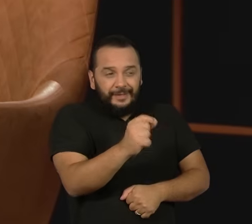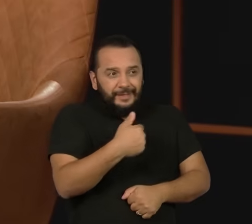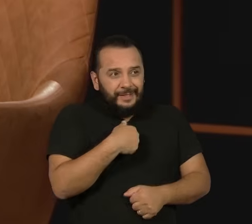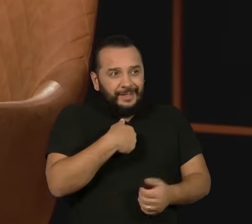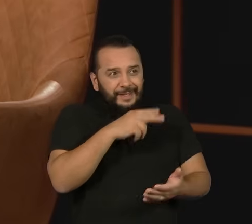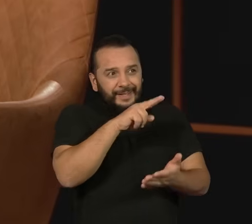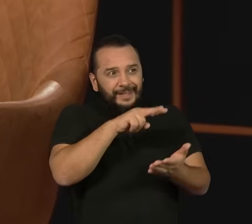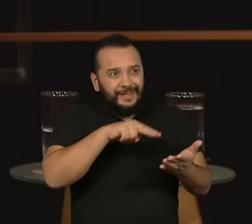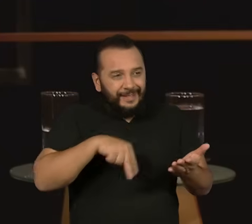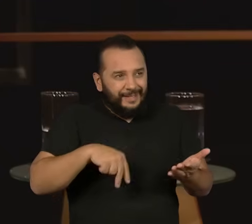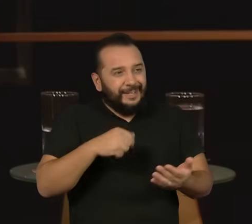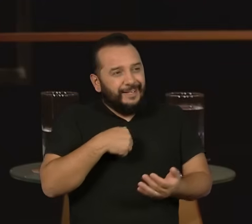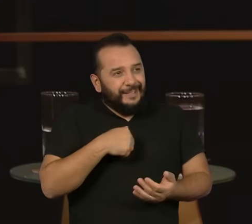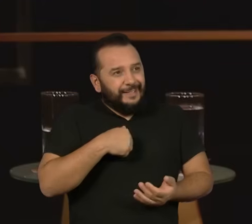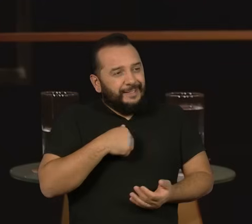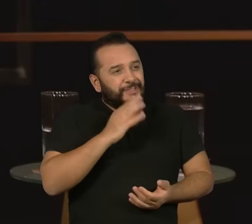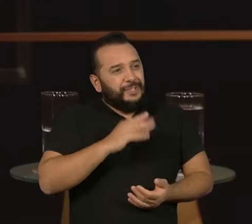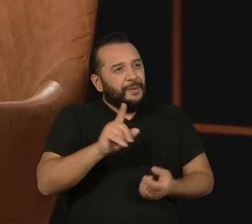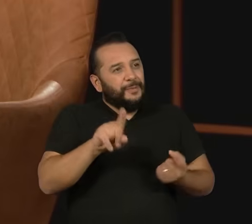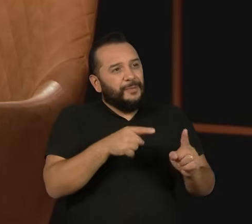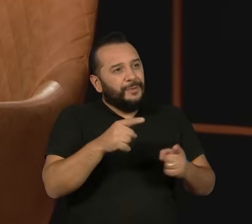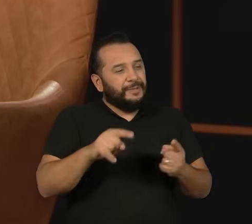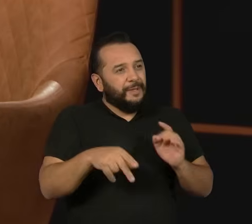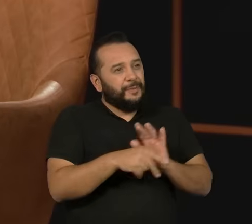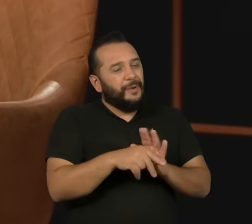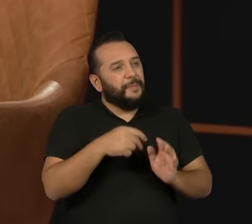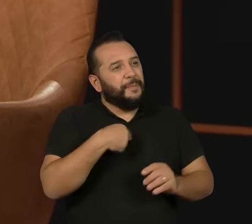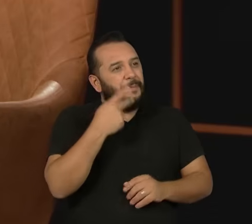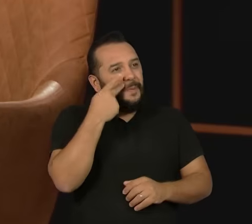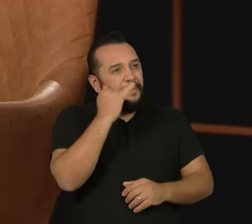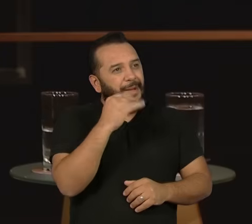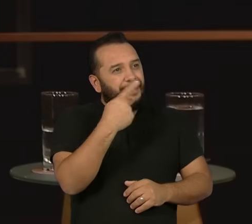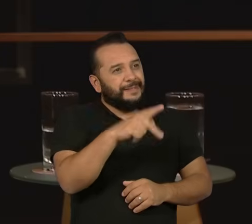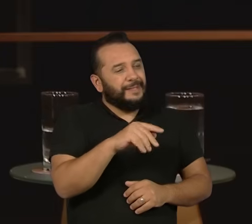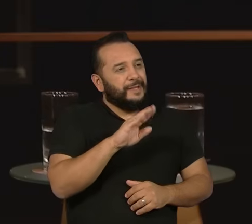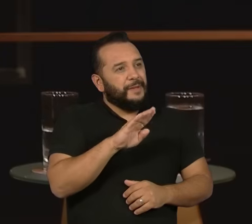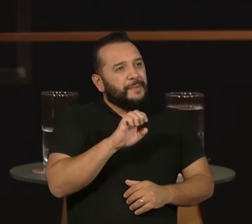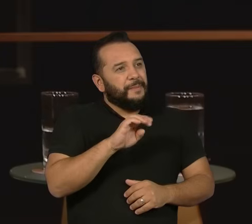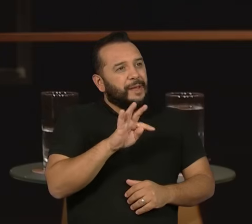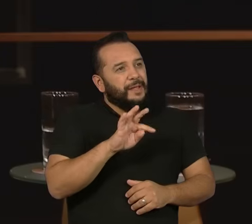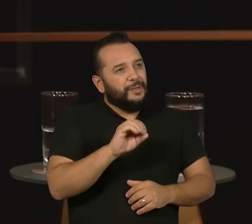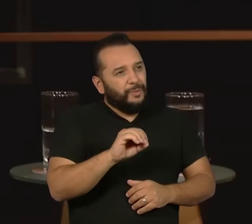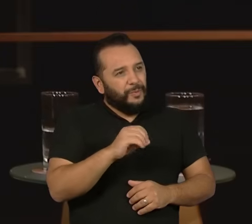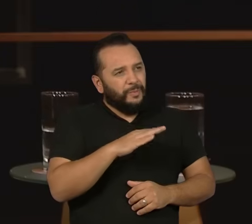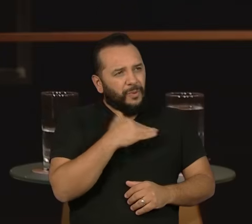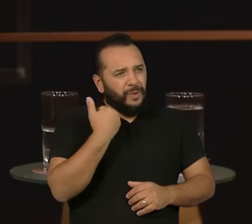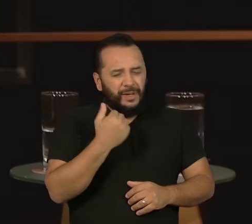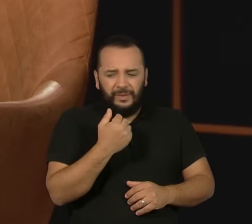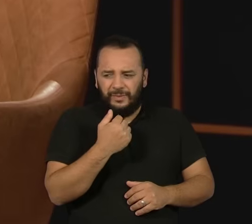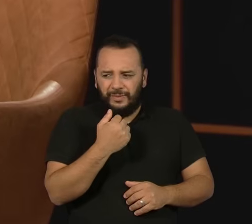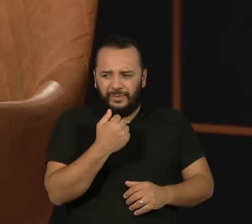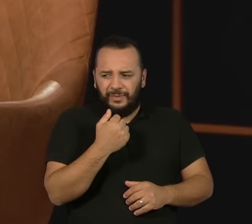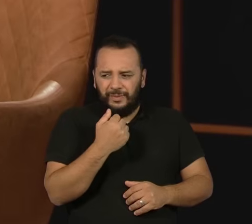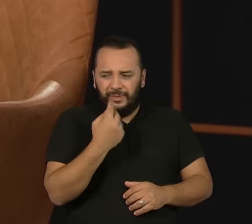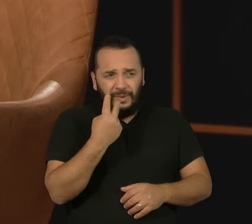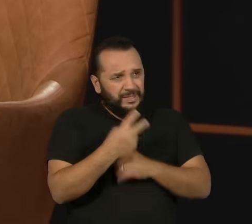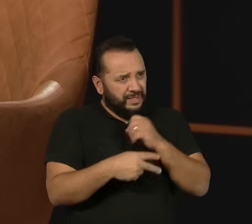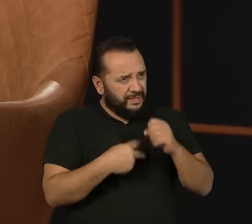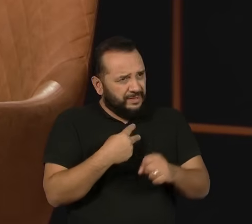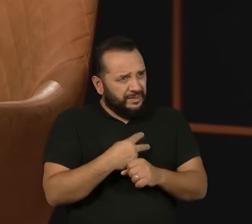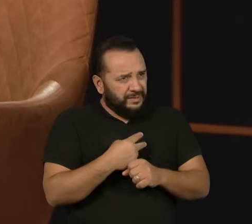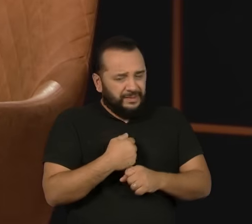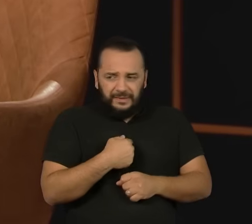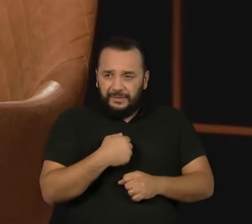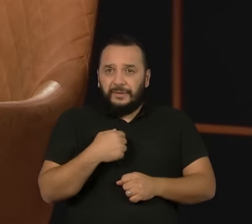trecho de uma letra de música do seu pai. Sim. Do Bebeto Alves. Sim. Falecido há 2 anos, 1 ano? Foi final